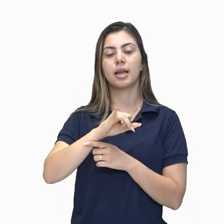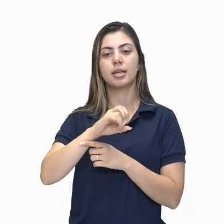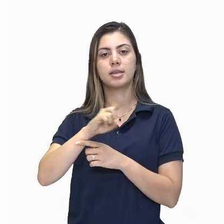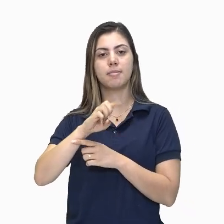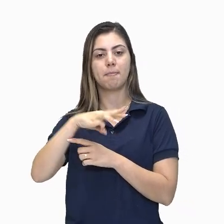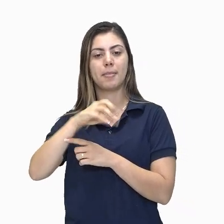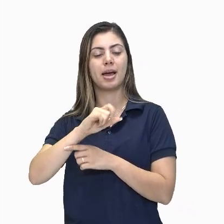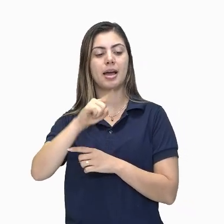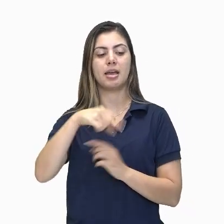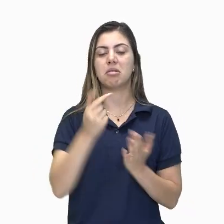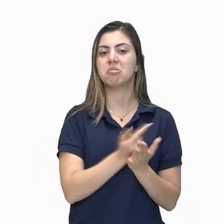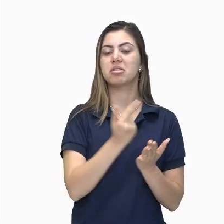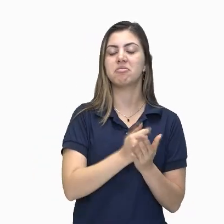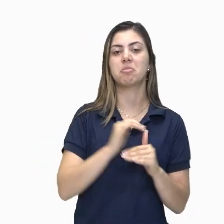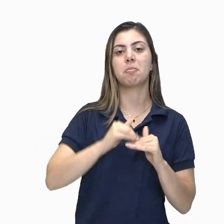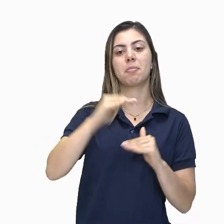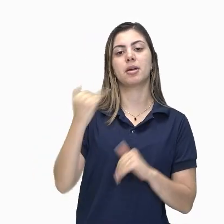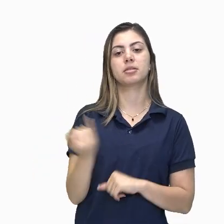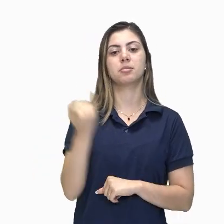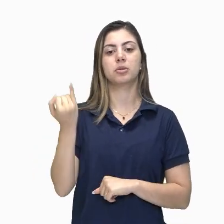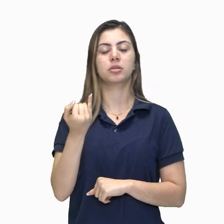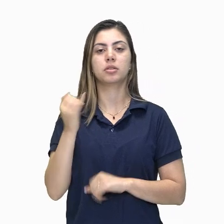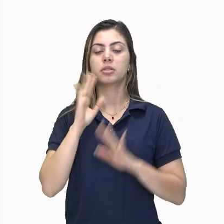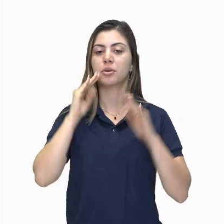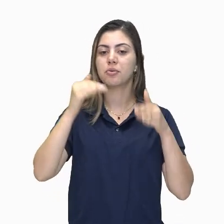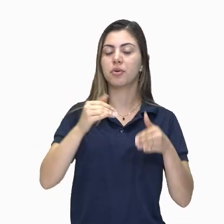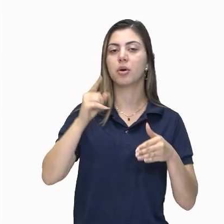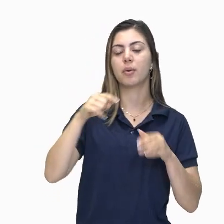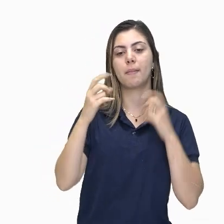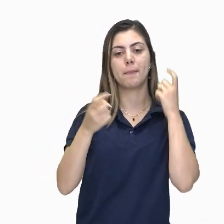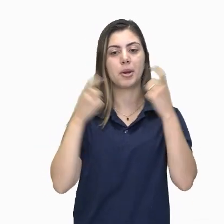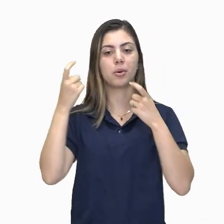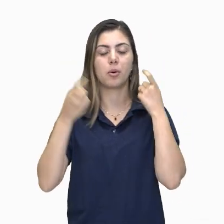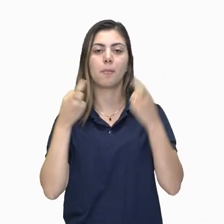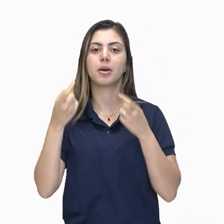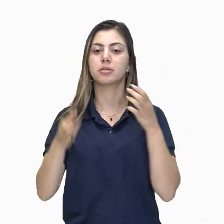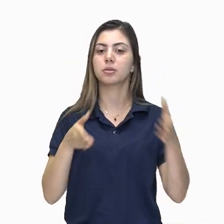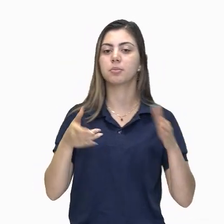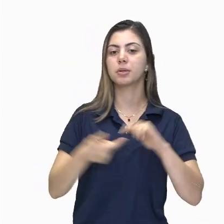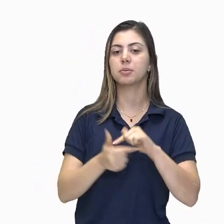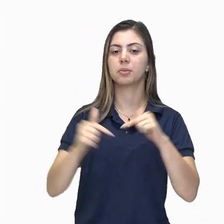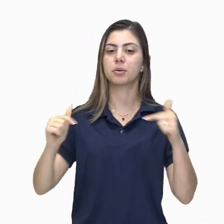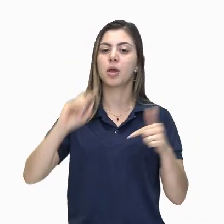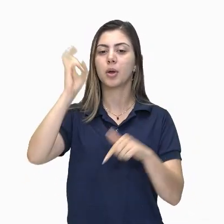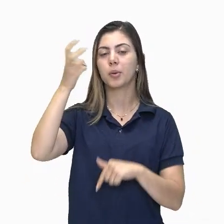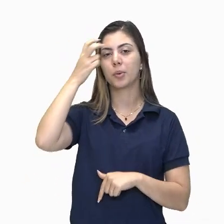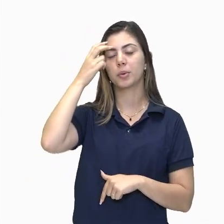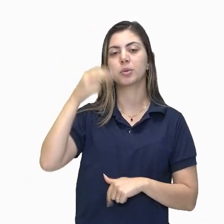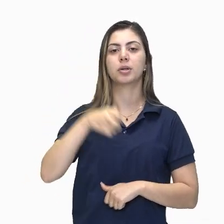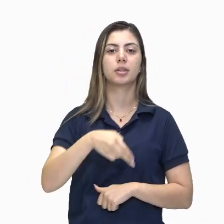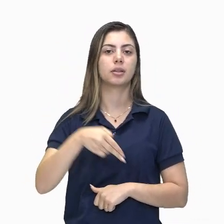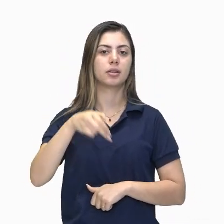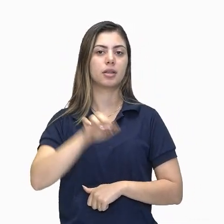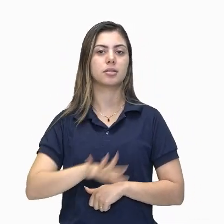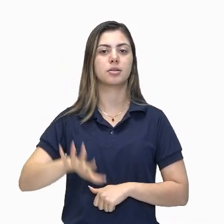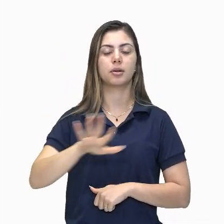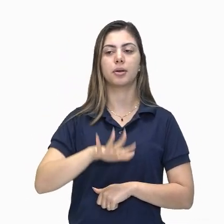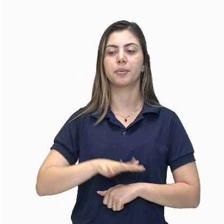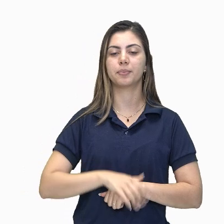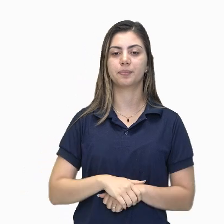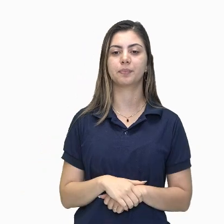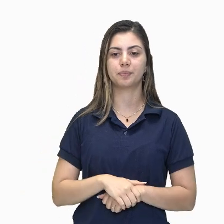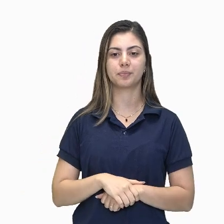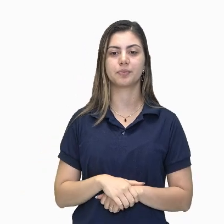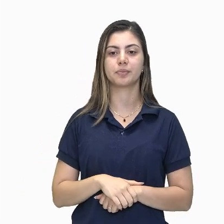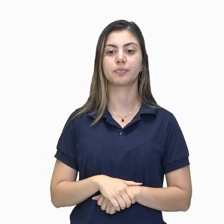período, sintetizando as preocupações modernistas com a cultura nacional.